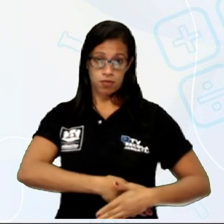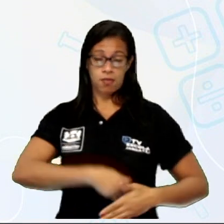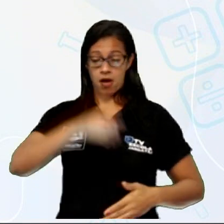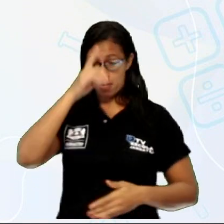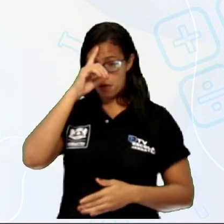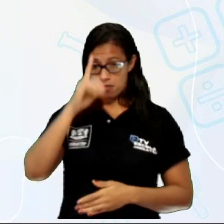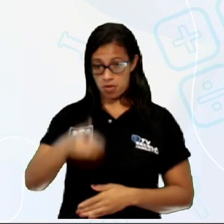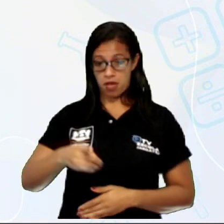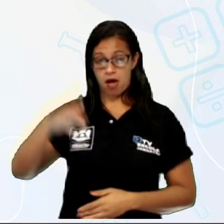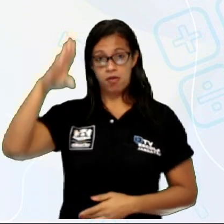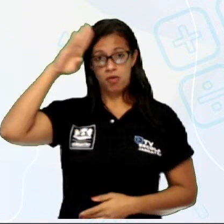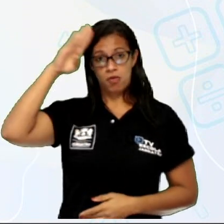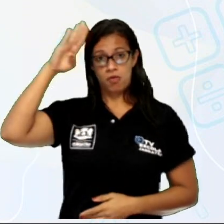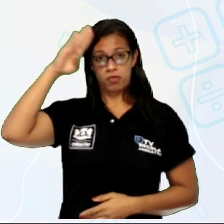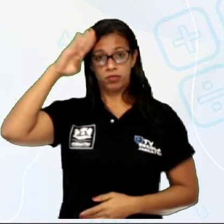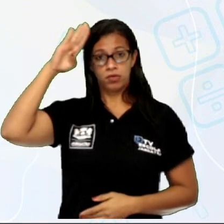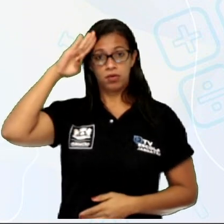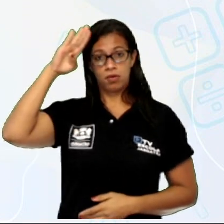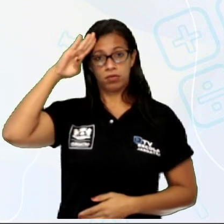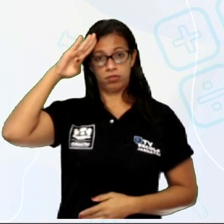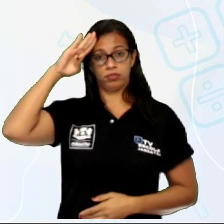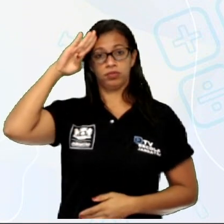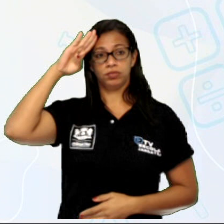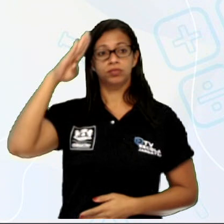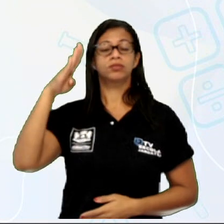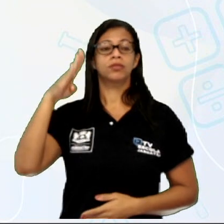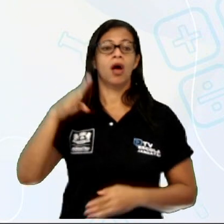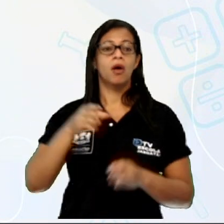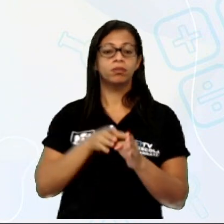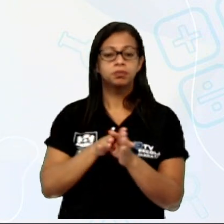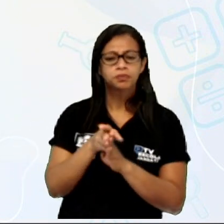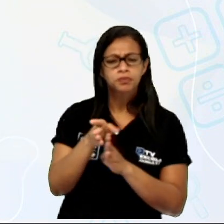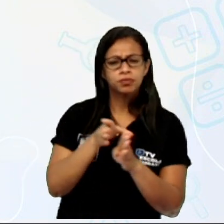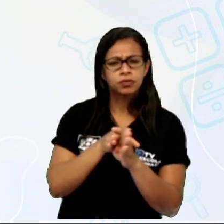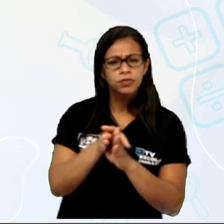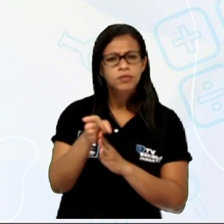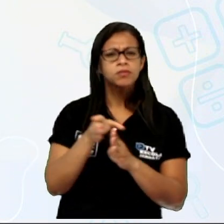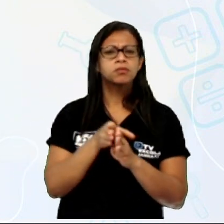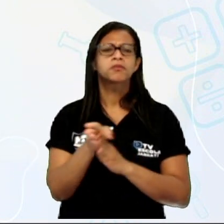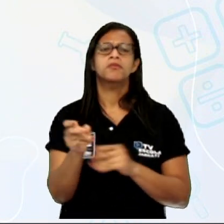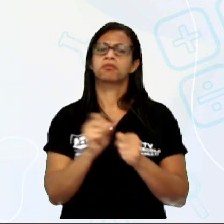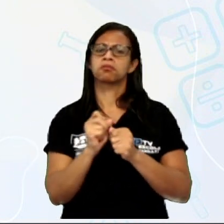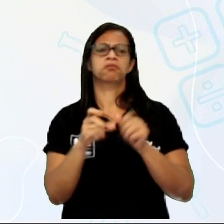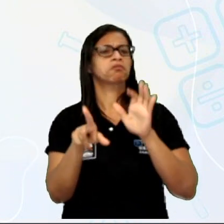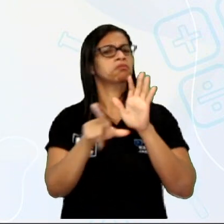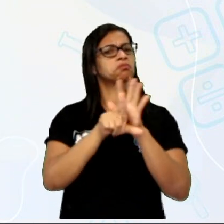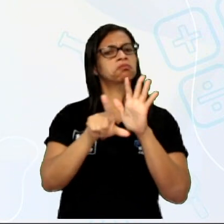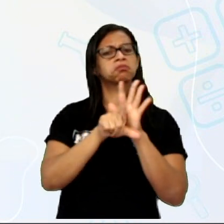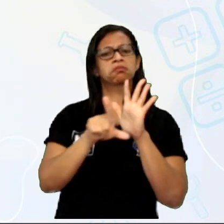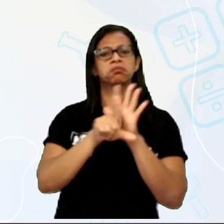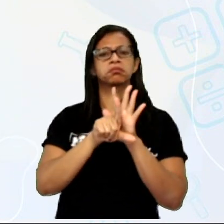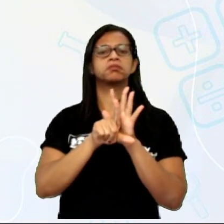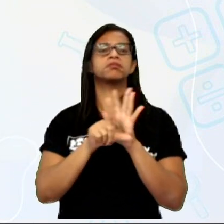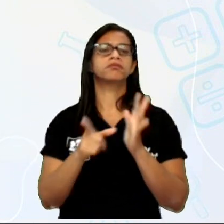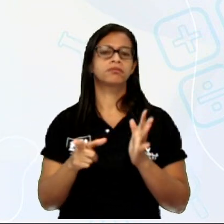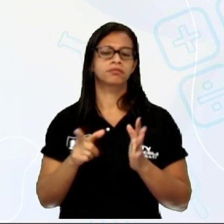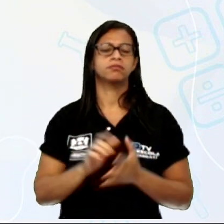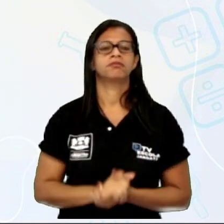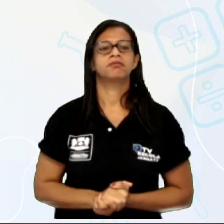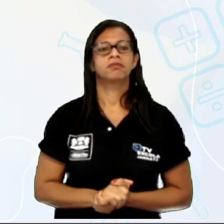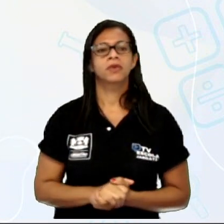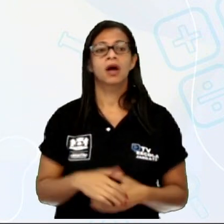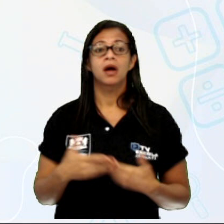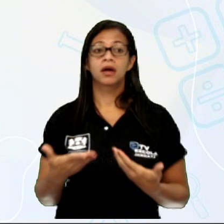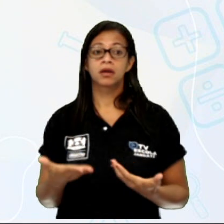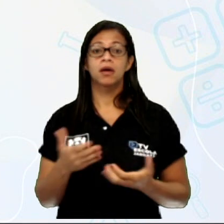administração política, propunha leis, orientava a política externa, certo? Então, três cônsules,